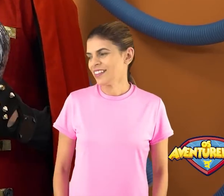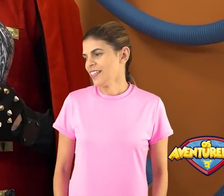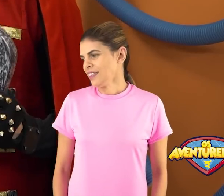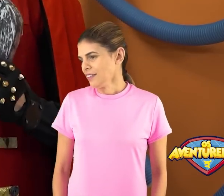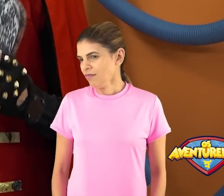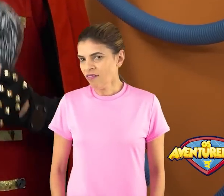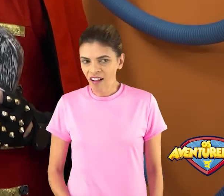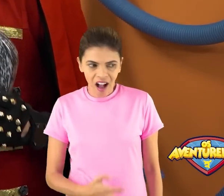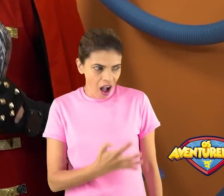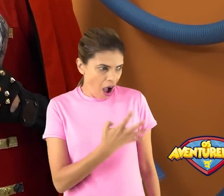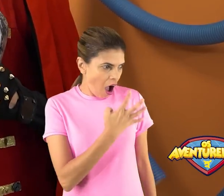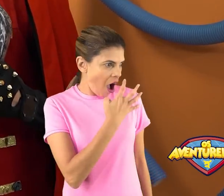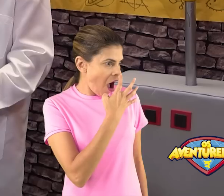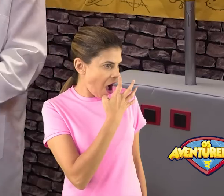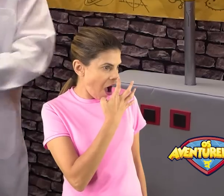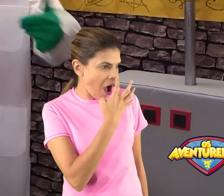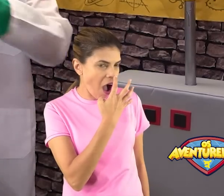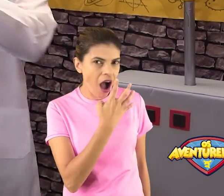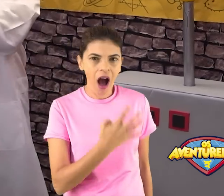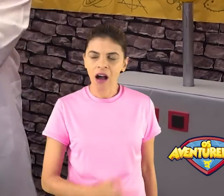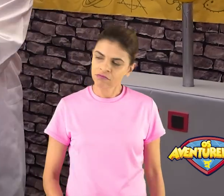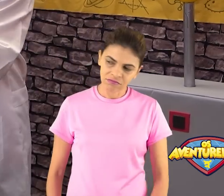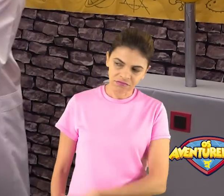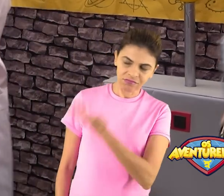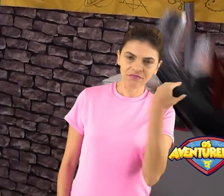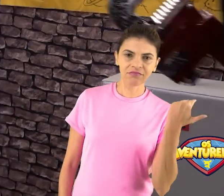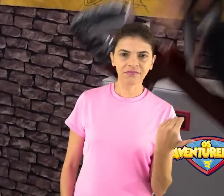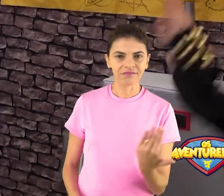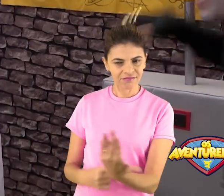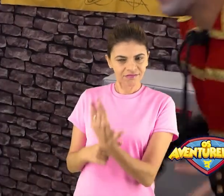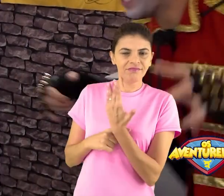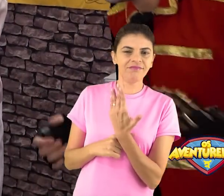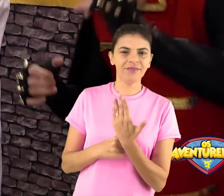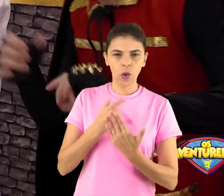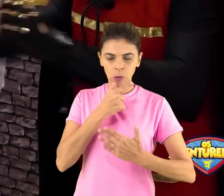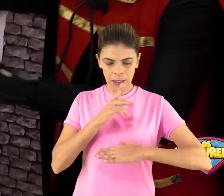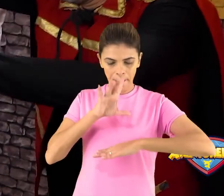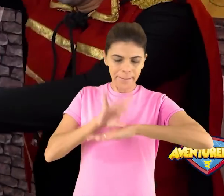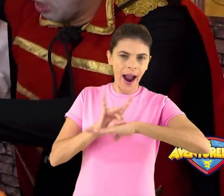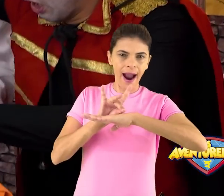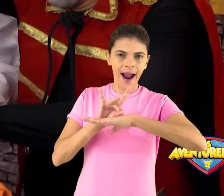Que incrível! Venha, Vamp! Me ajude a prender esse míssil aqui!